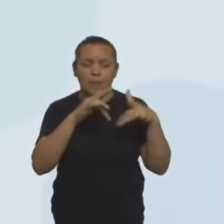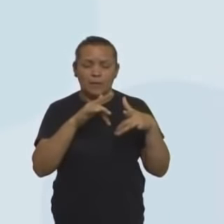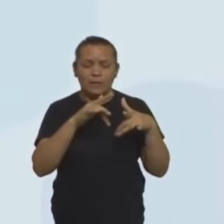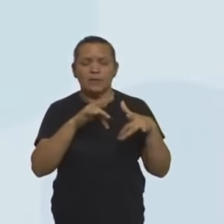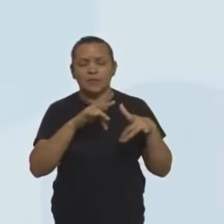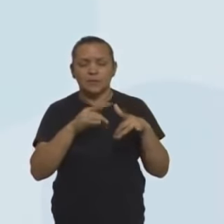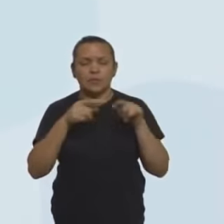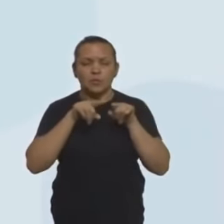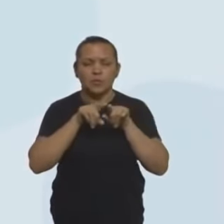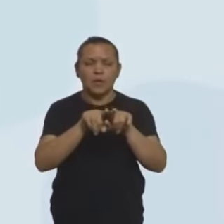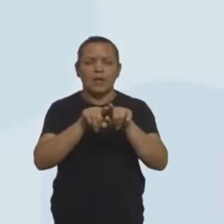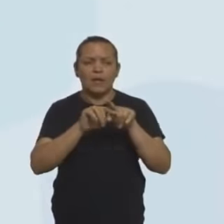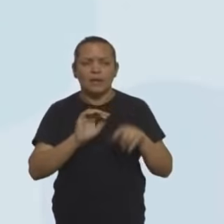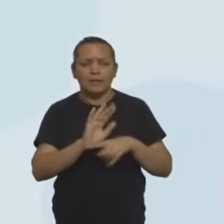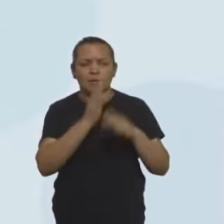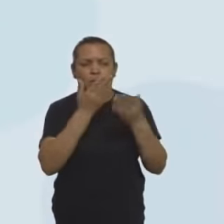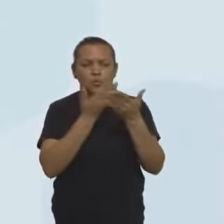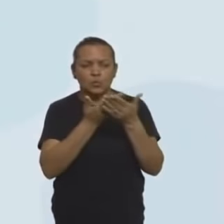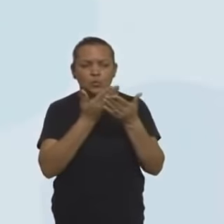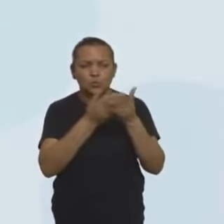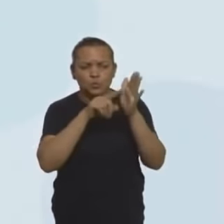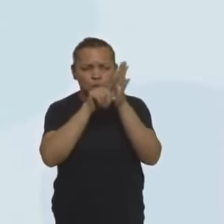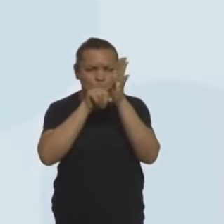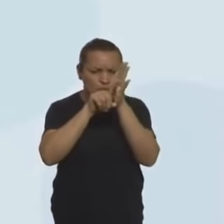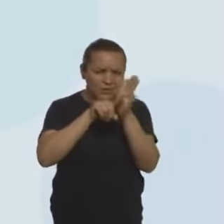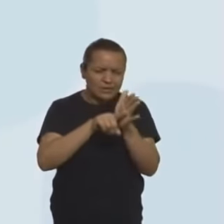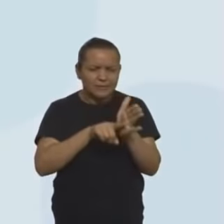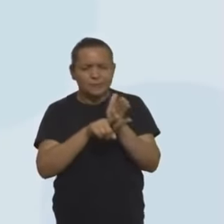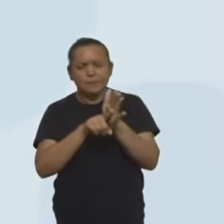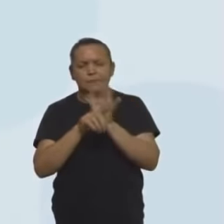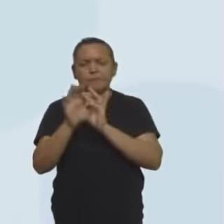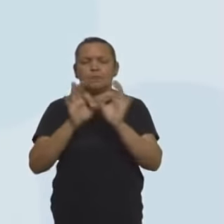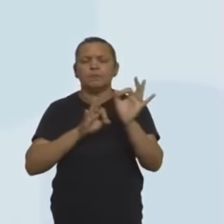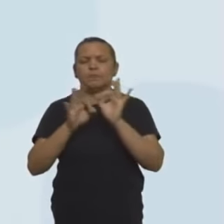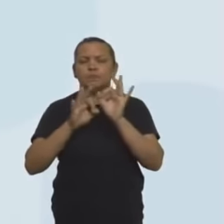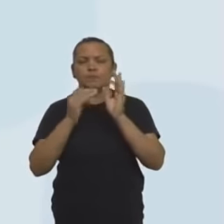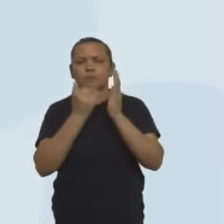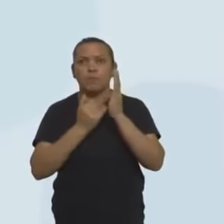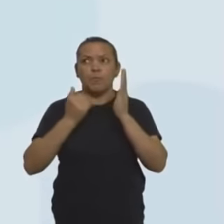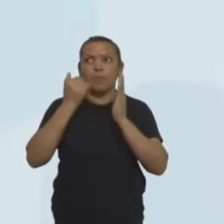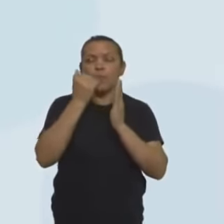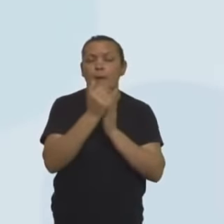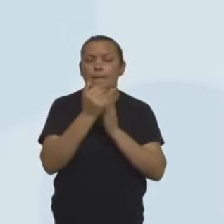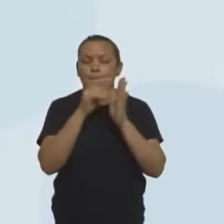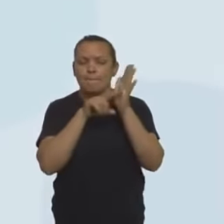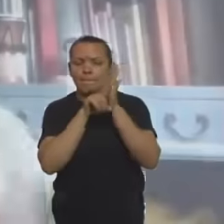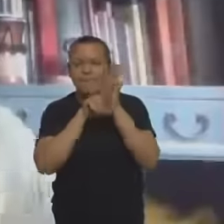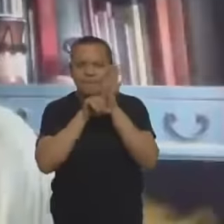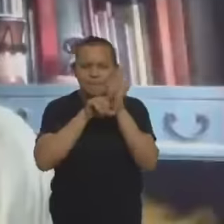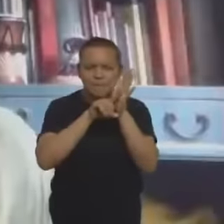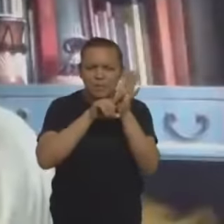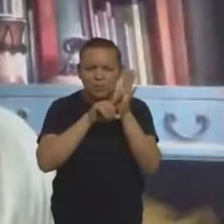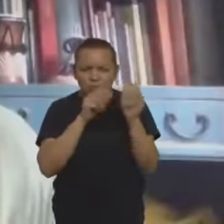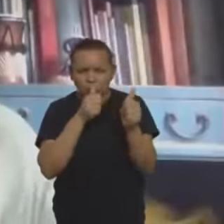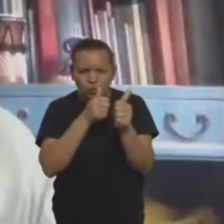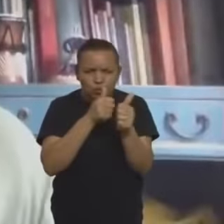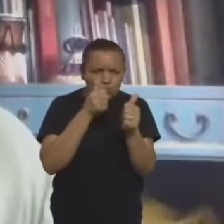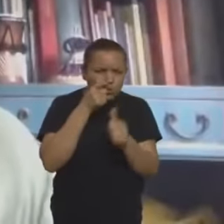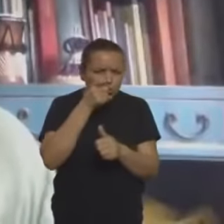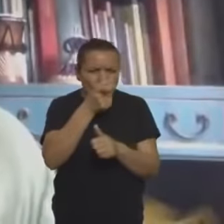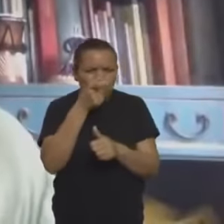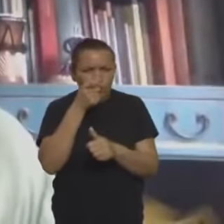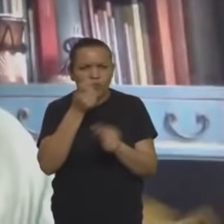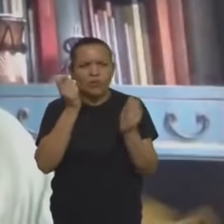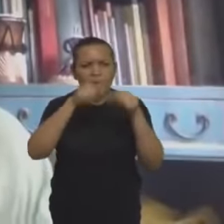contribuidores em comuns aí de estudos, então nosso programa é um dos mais pesquisados e acompanhados pelo